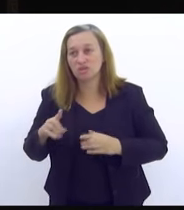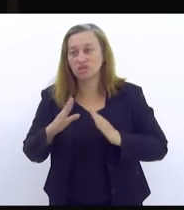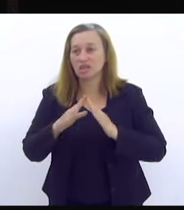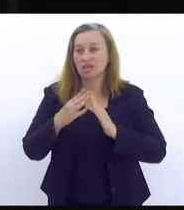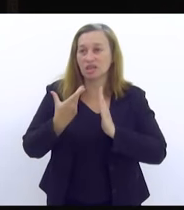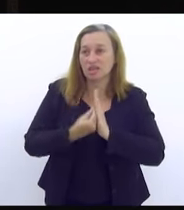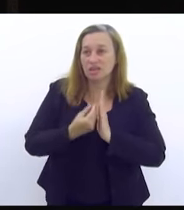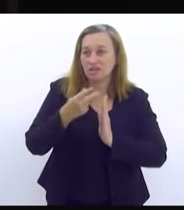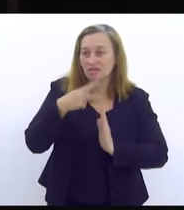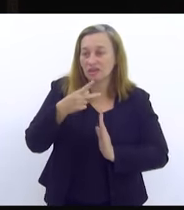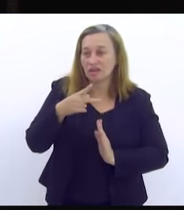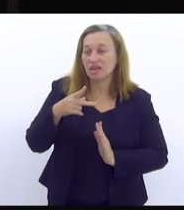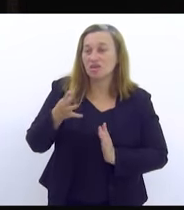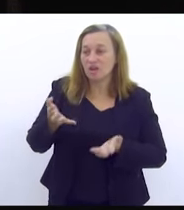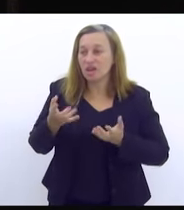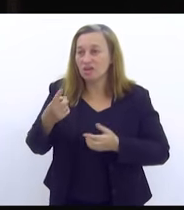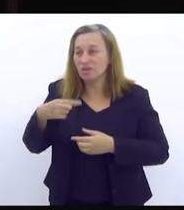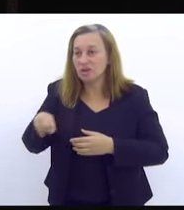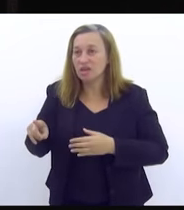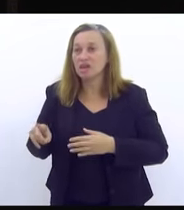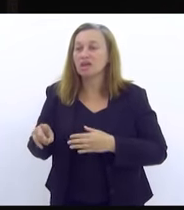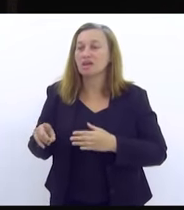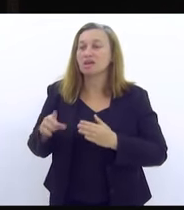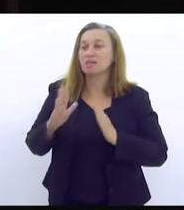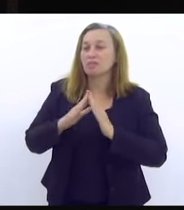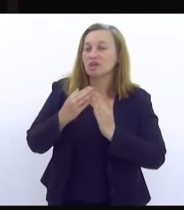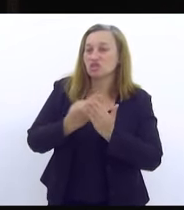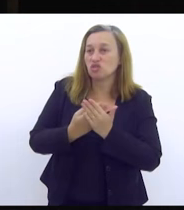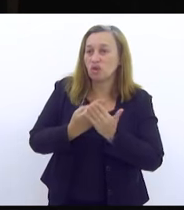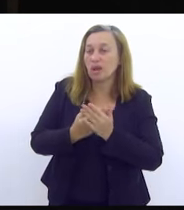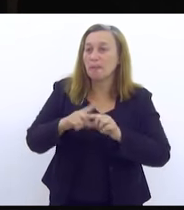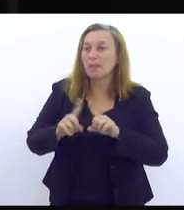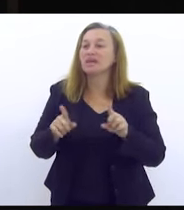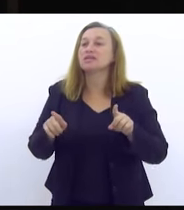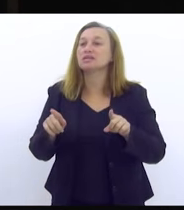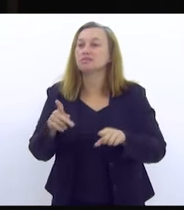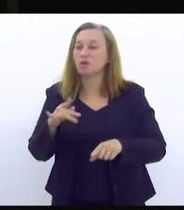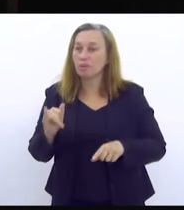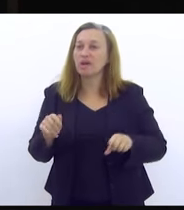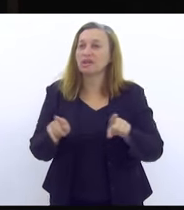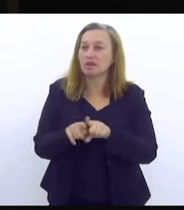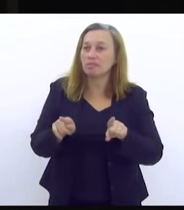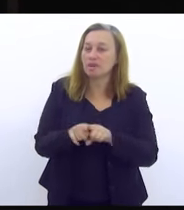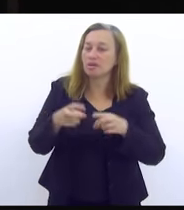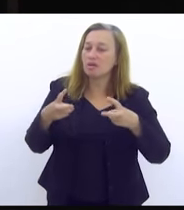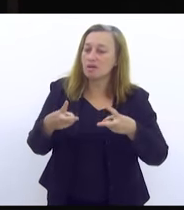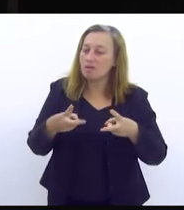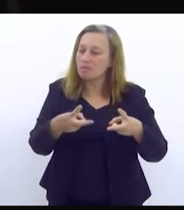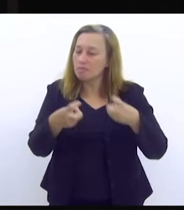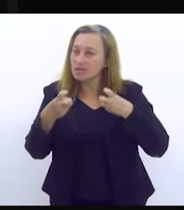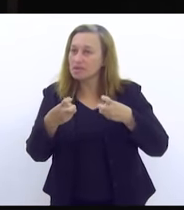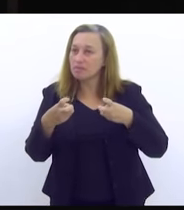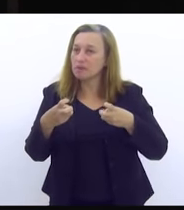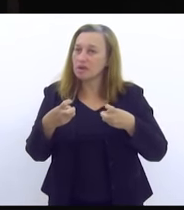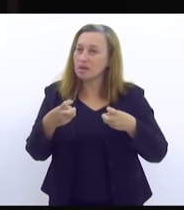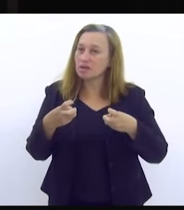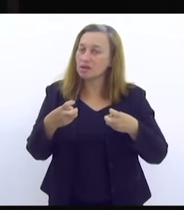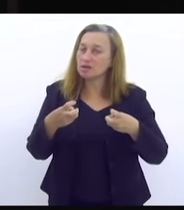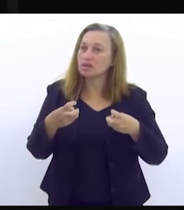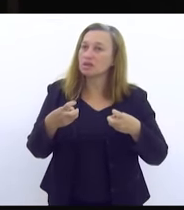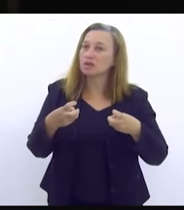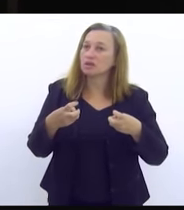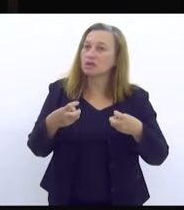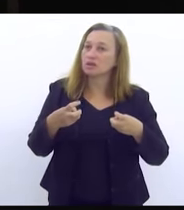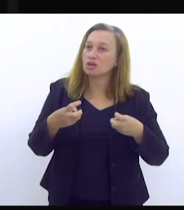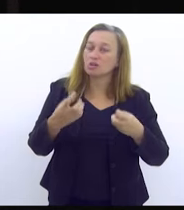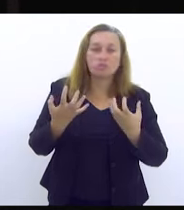falando, pai, quero ir para a escolinha, mas meu pai também, quando ele começou a perceber, meus pais, né, quando eles começaram a